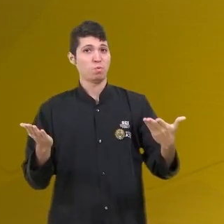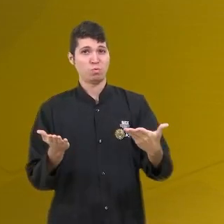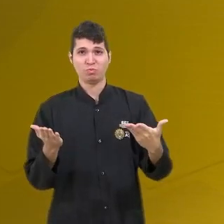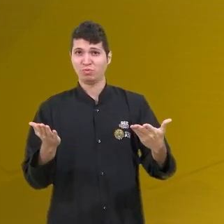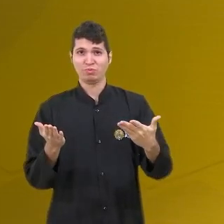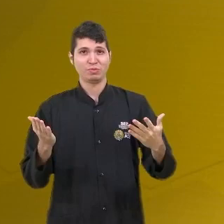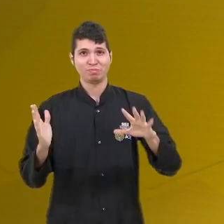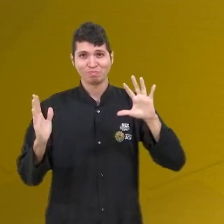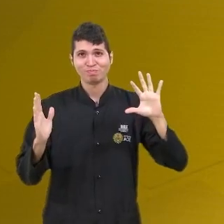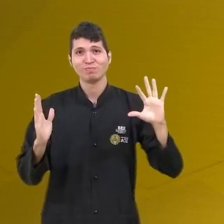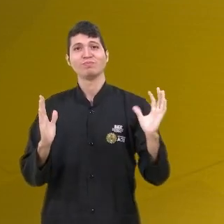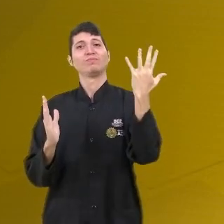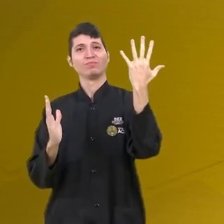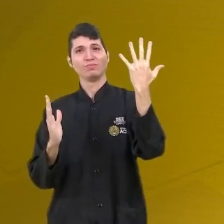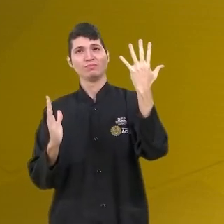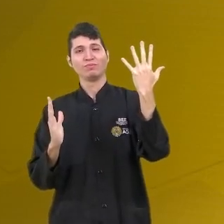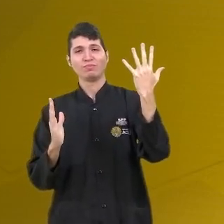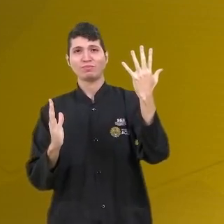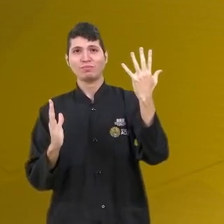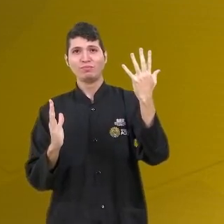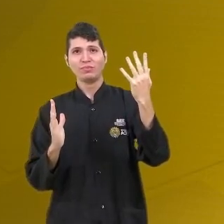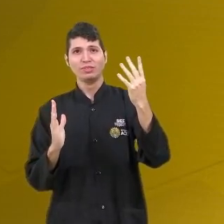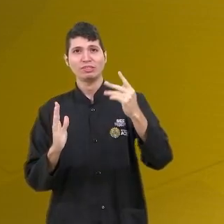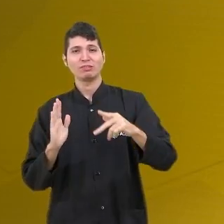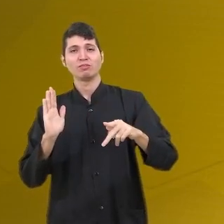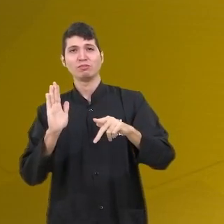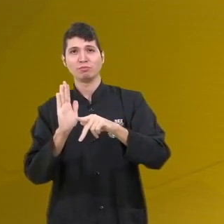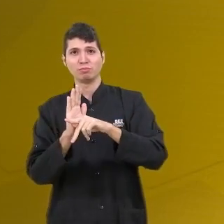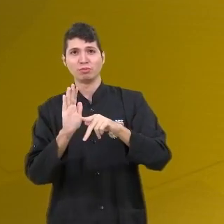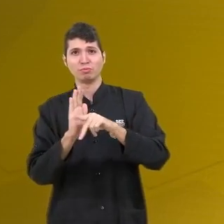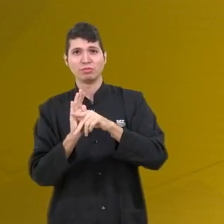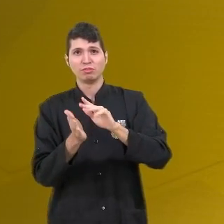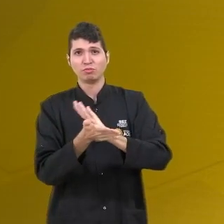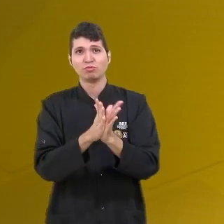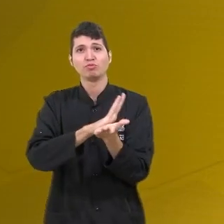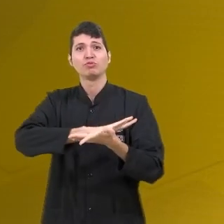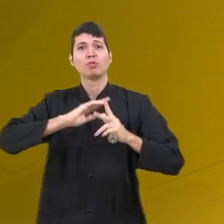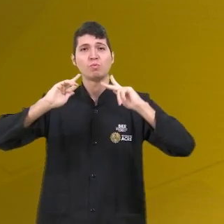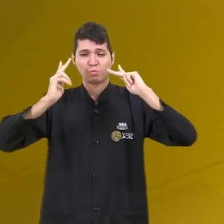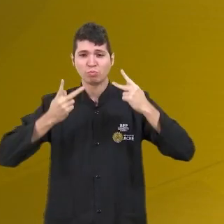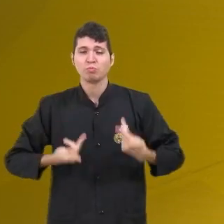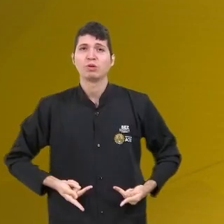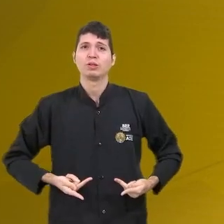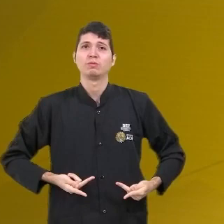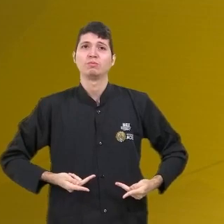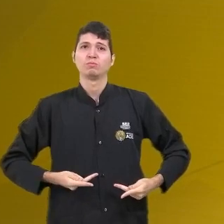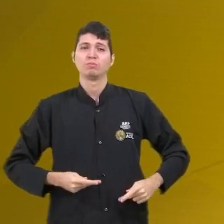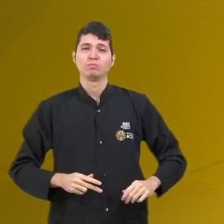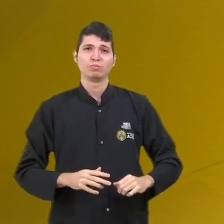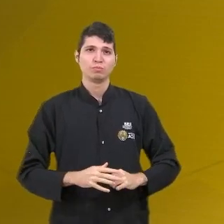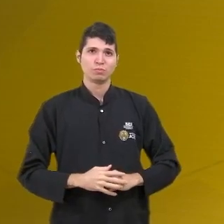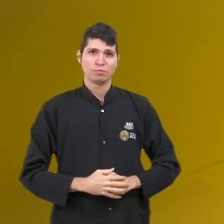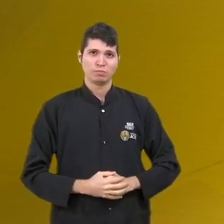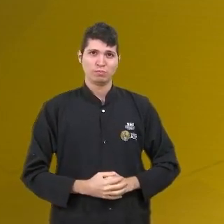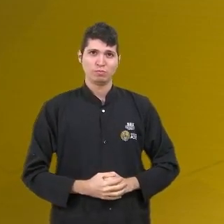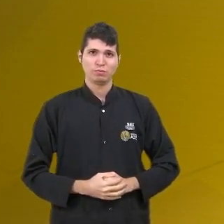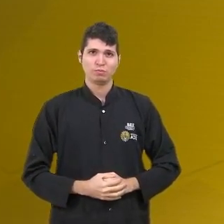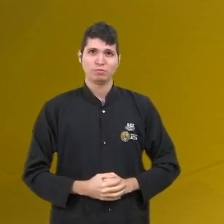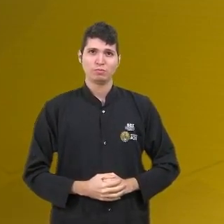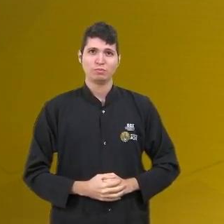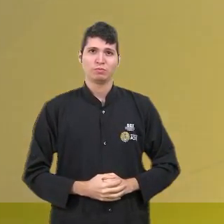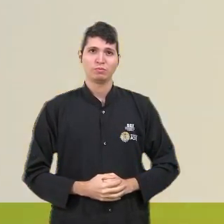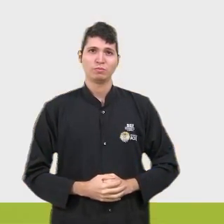enfim, são efeitos do que nós estamos fazendo com as nossas florestas. Mas vamos para falar um pouco